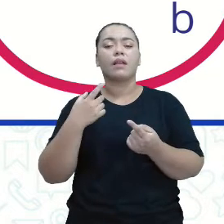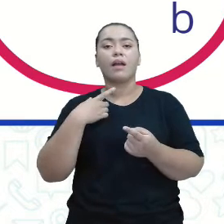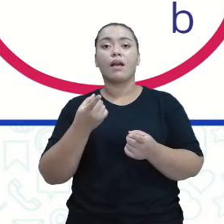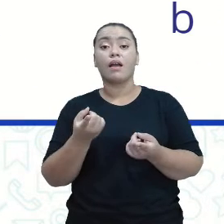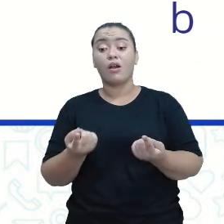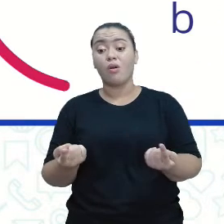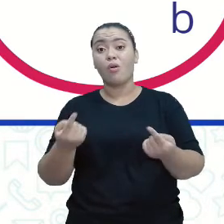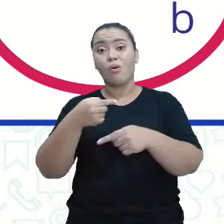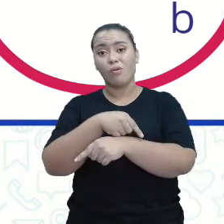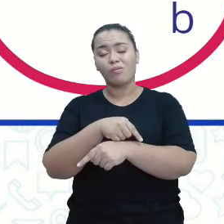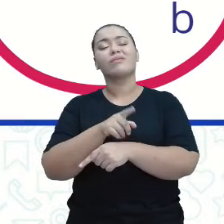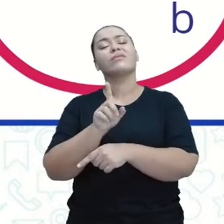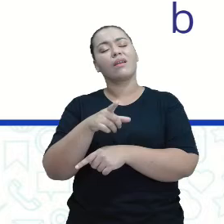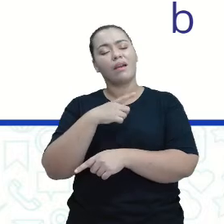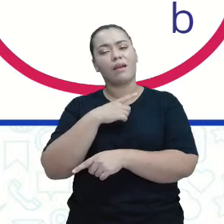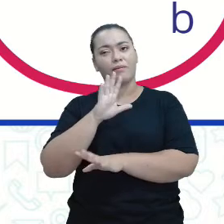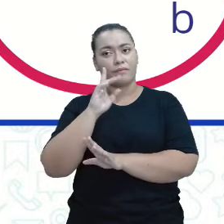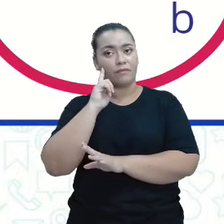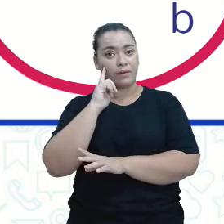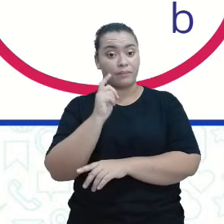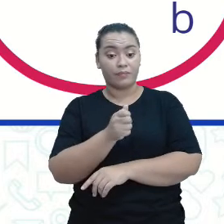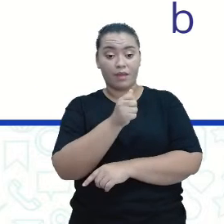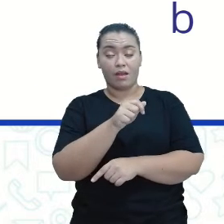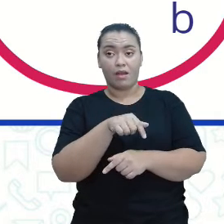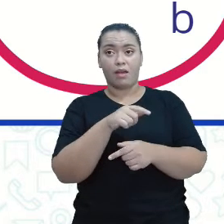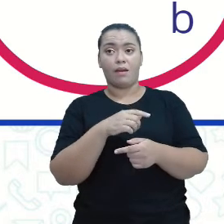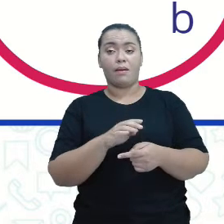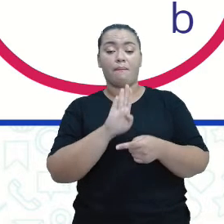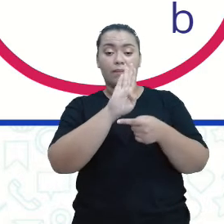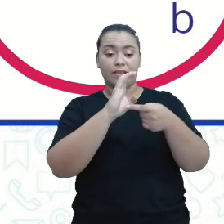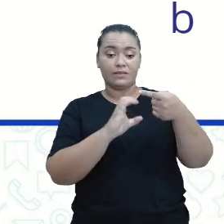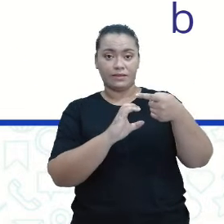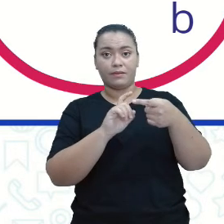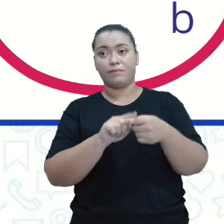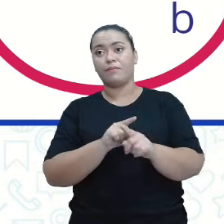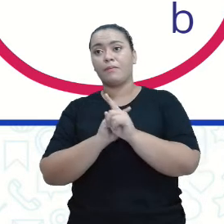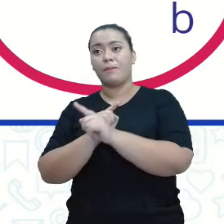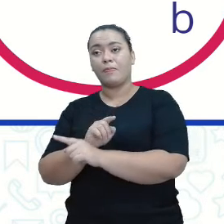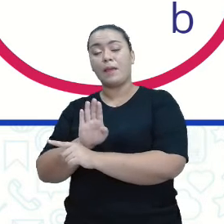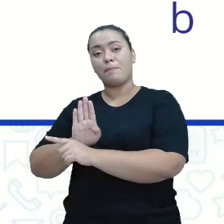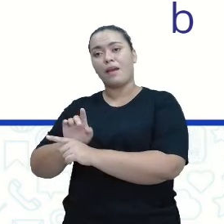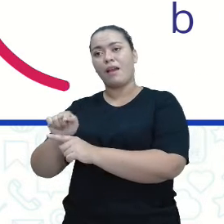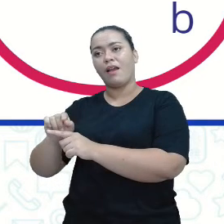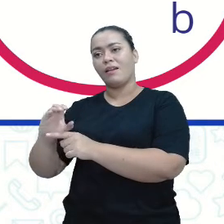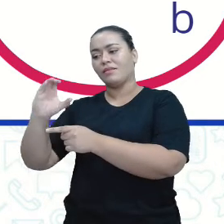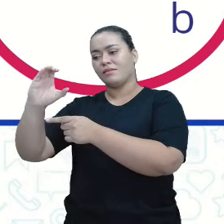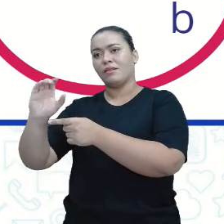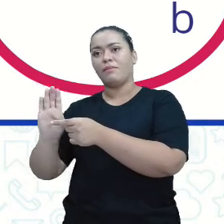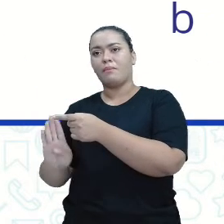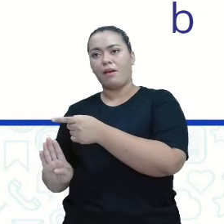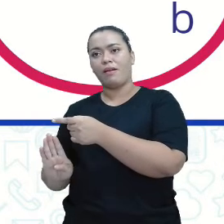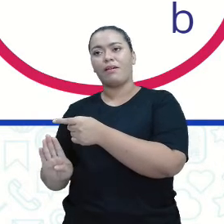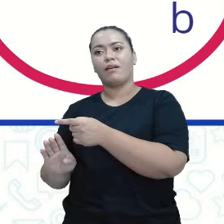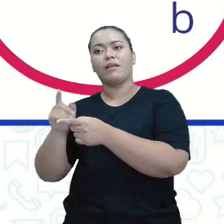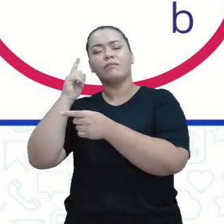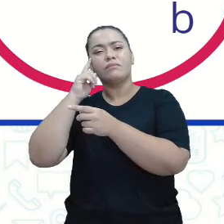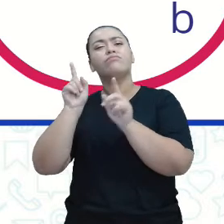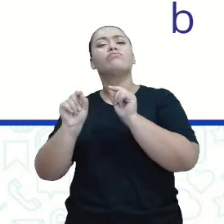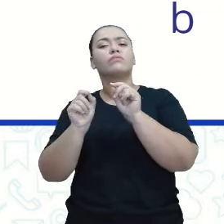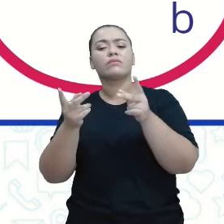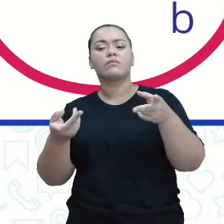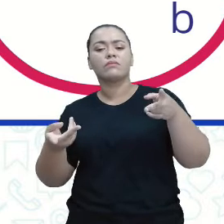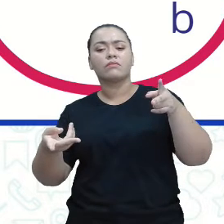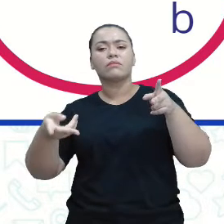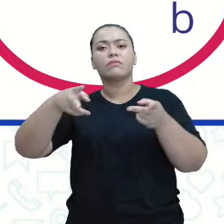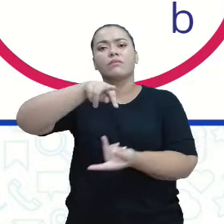da tangente de beta. Então, ó, em alfa a gente tem B sobre C e em beta a gente tem C sobre B. Por que